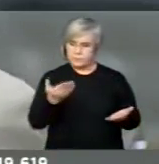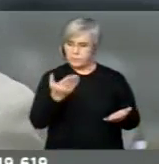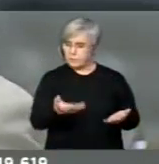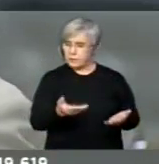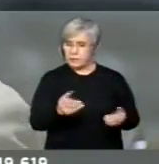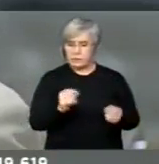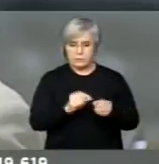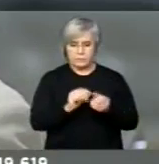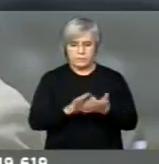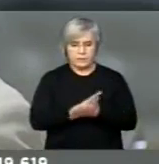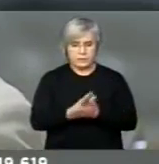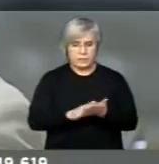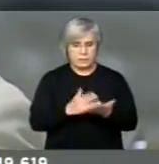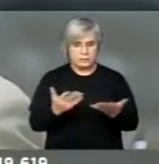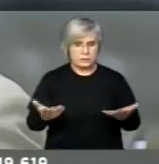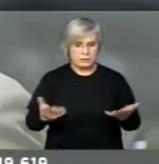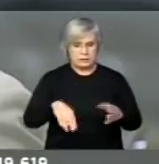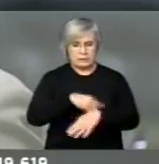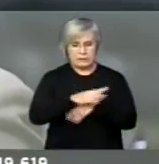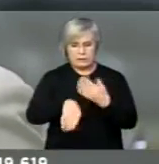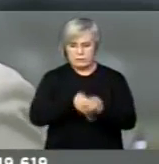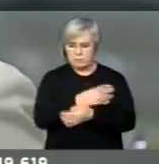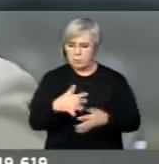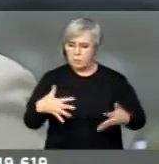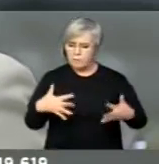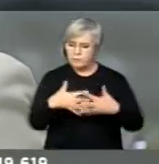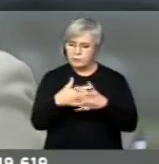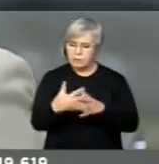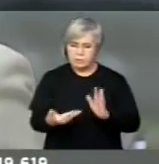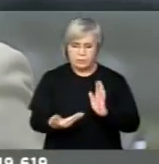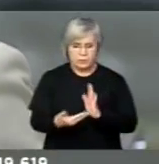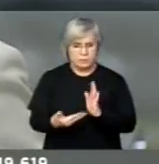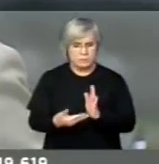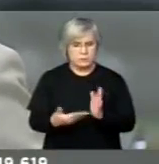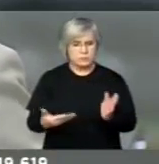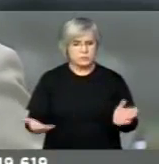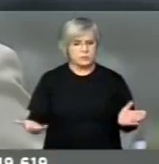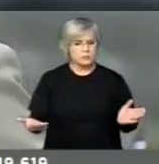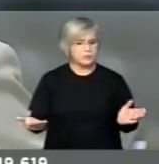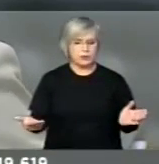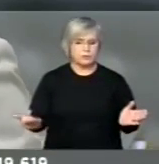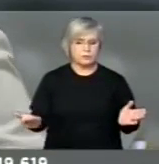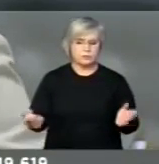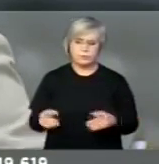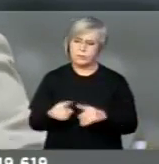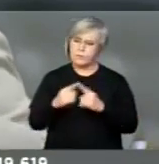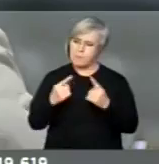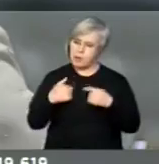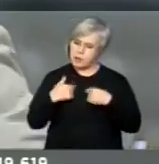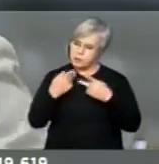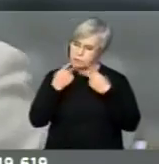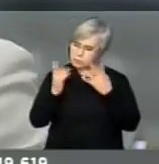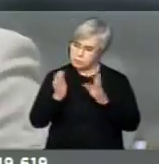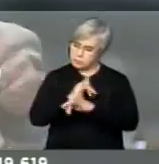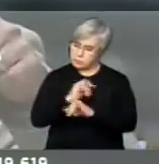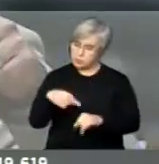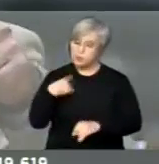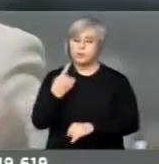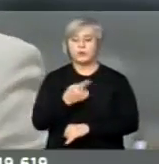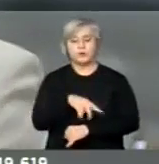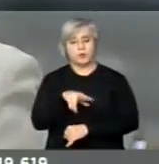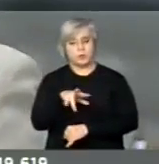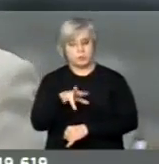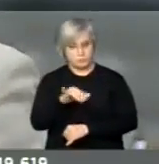enlameou a Câmara dos Deputados. Mas quero dizer que nós queremos instalar, abrir a